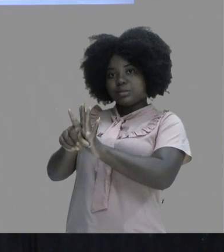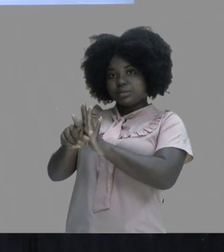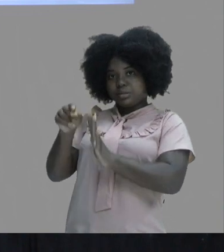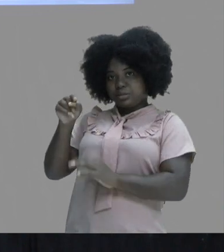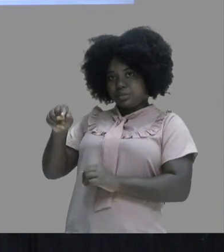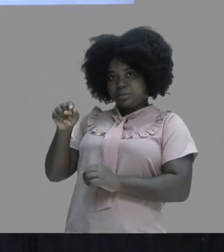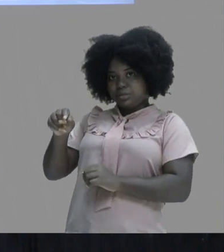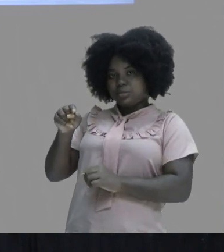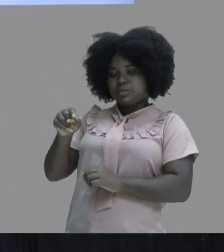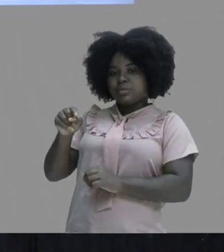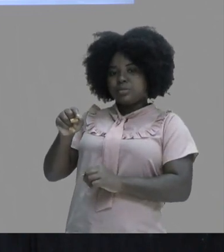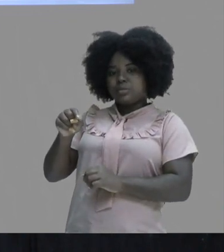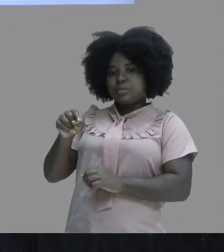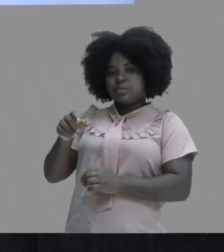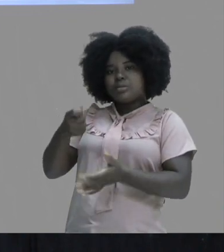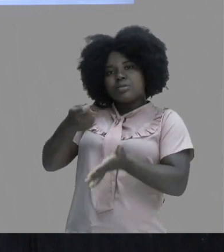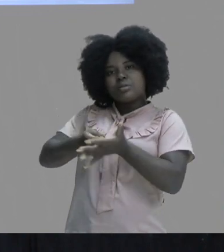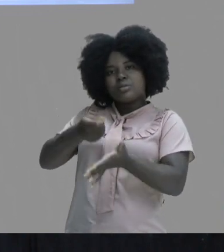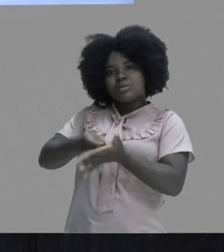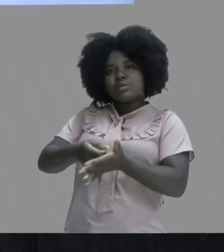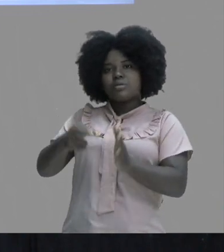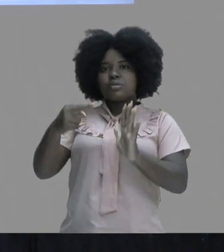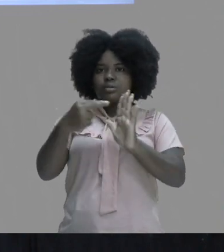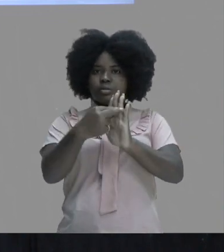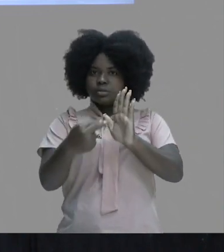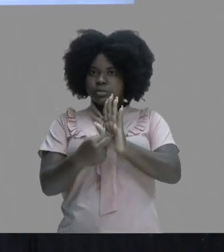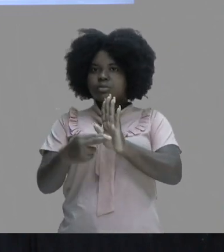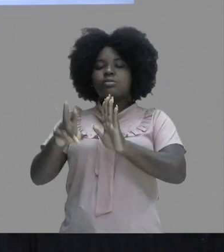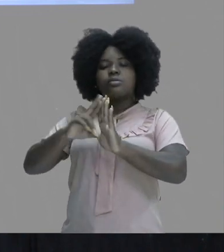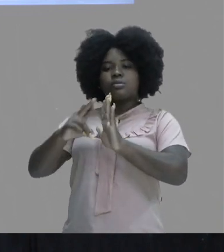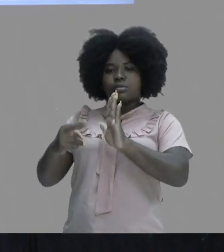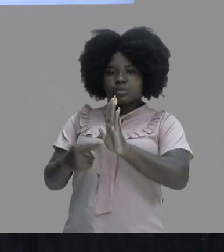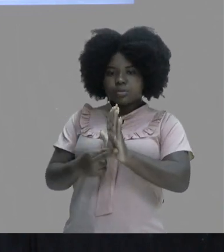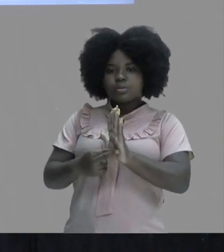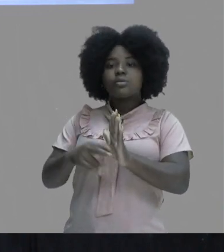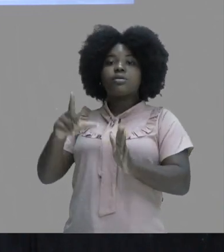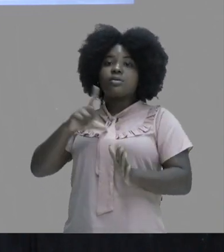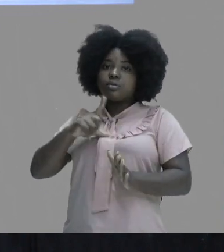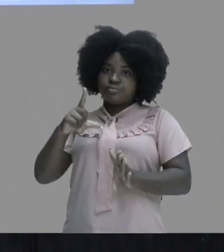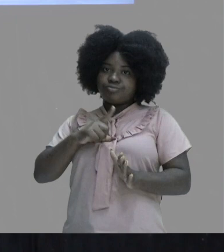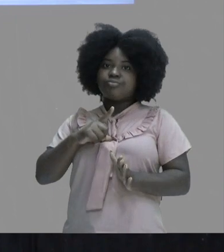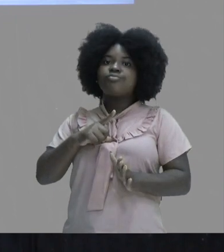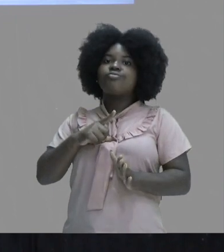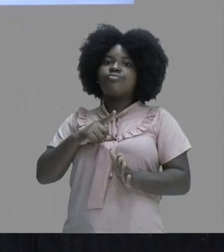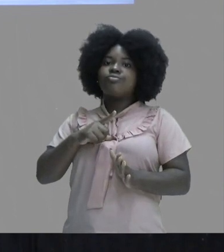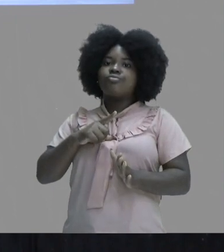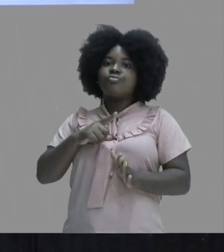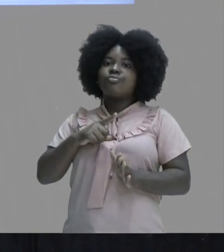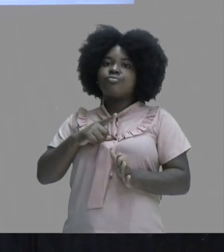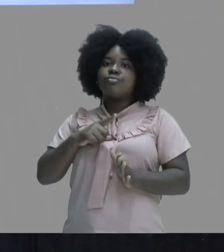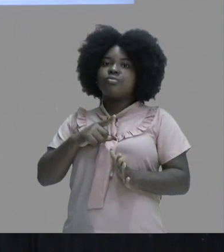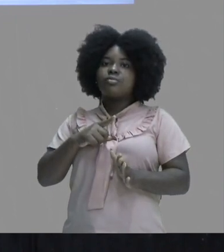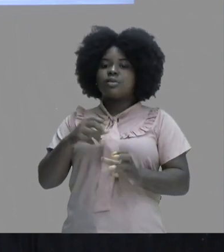regras coletivas que existem para estabelecer o bem comum. E os